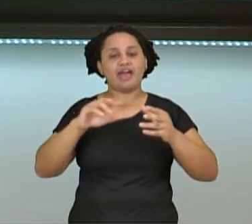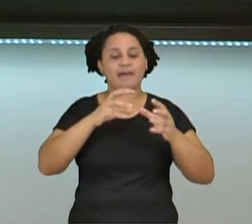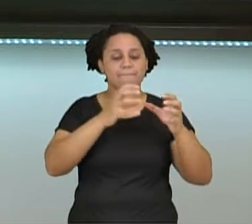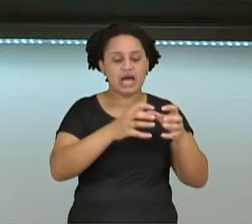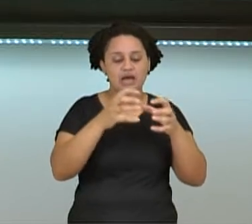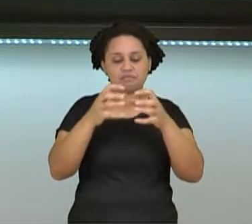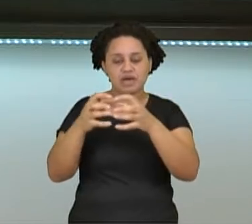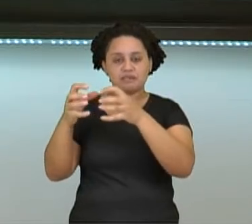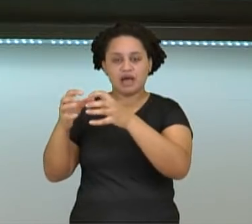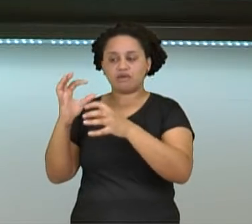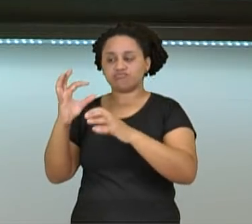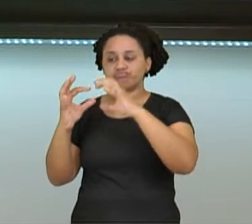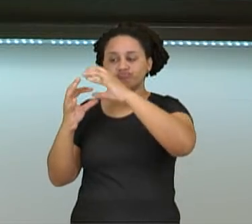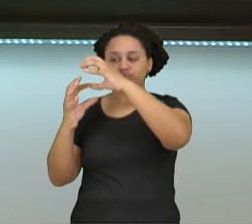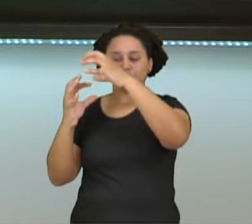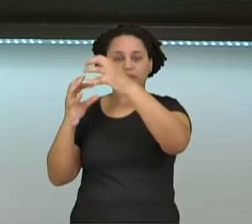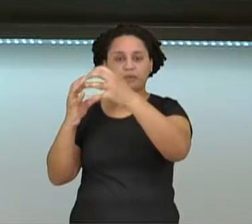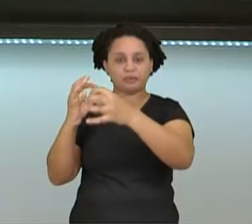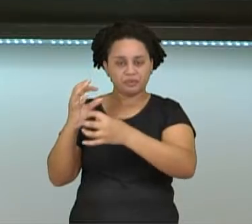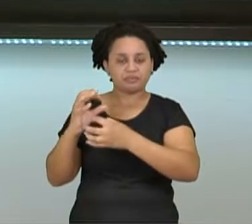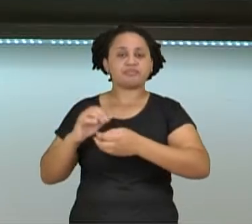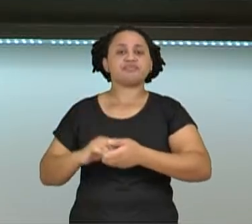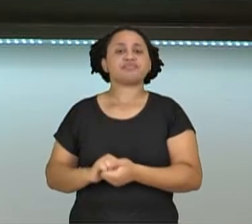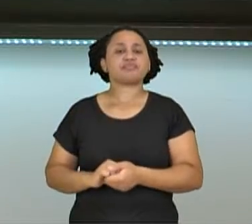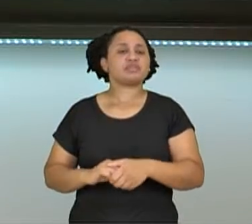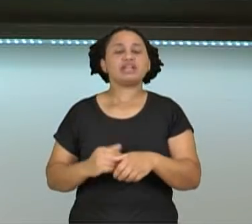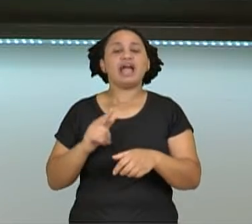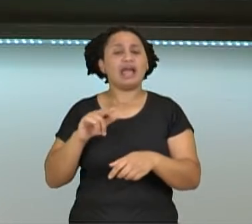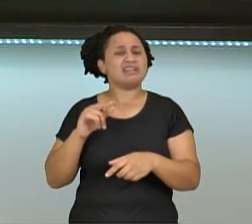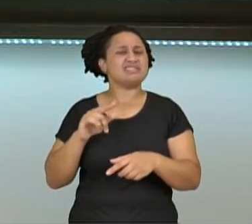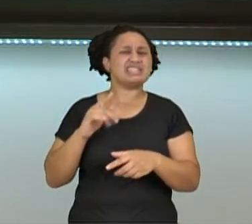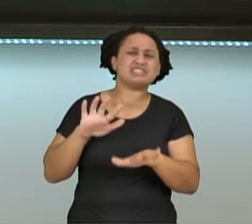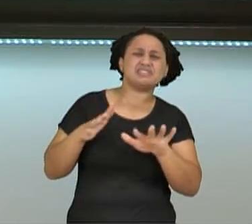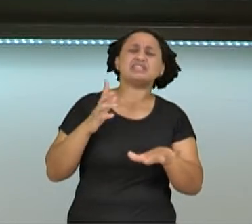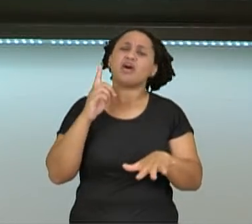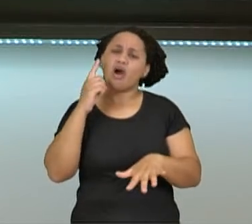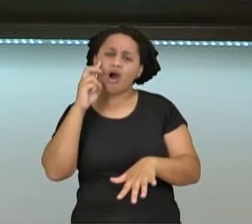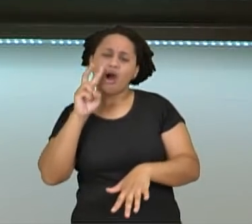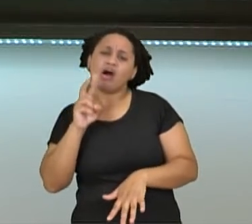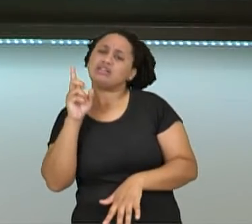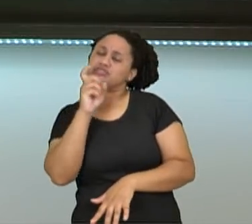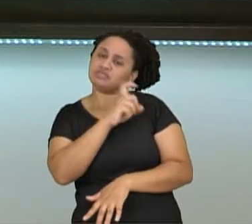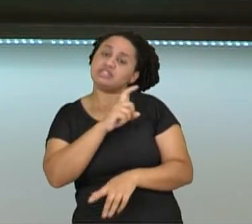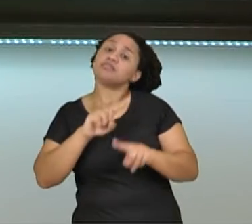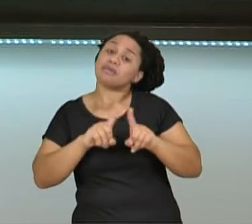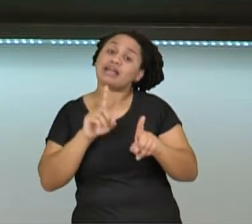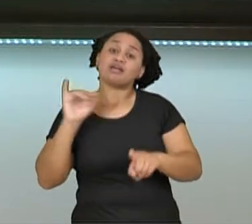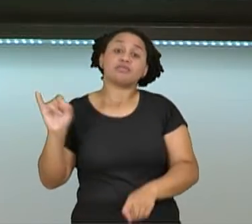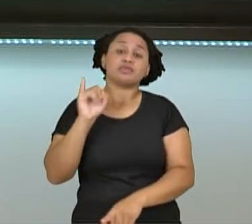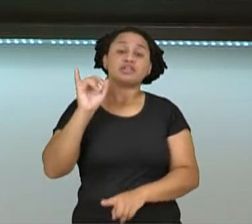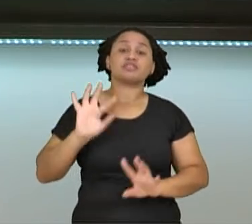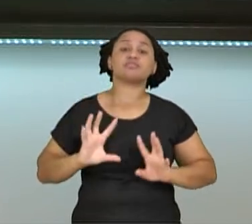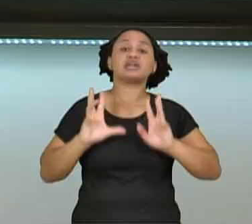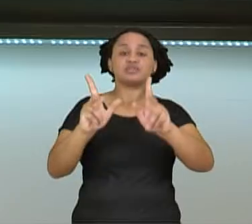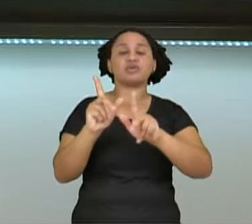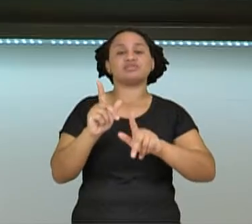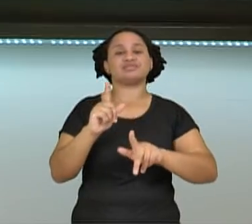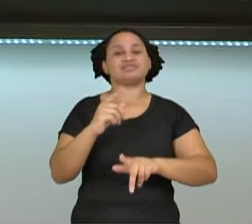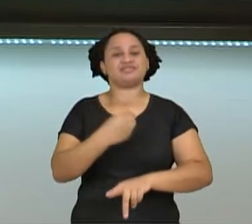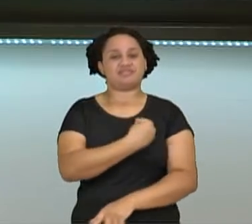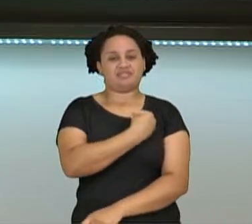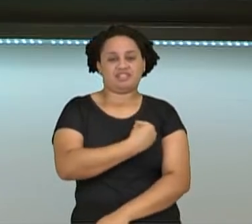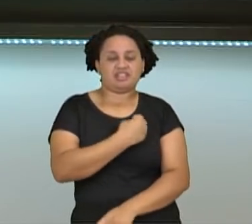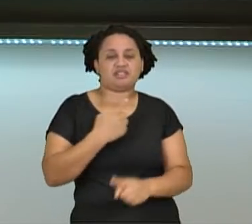bem complicadinho para algumas vezes, né? Mas que é essencial para a vida de todos os seres vivos, porque todos os seres vivos dependem